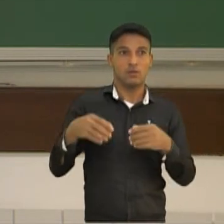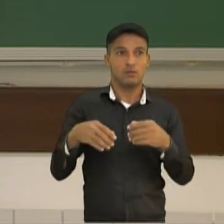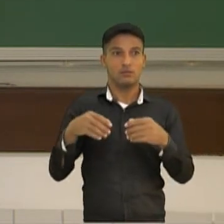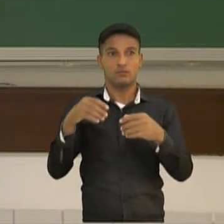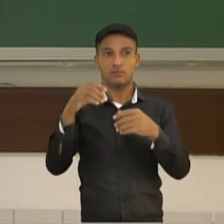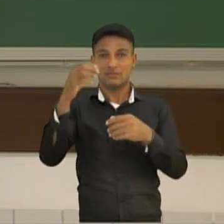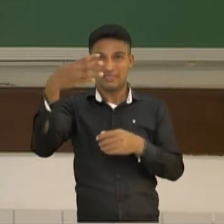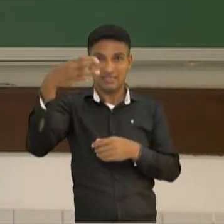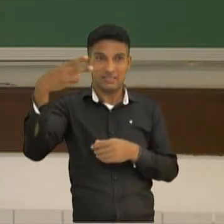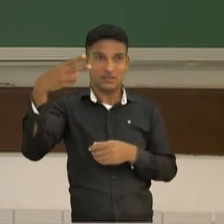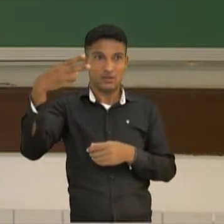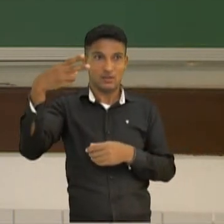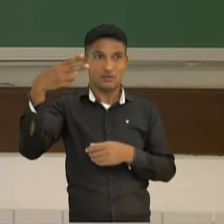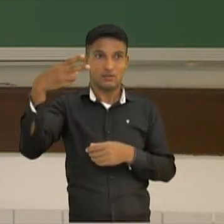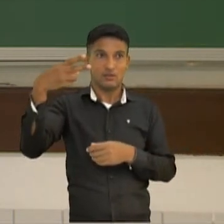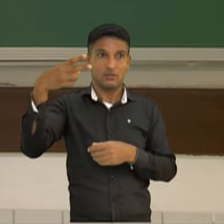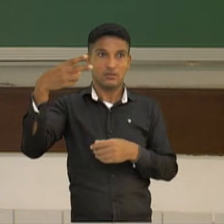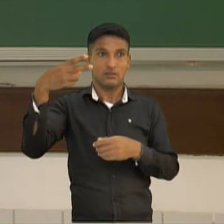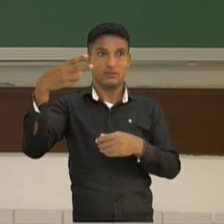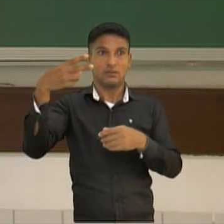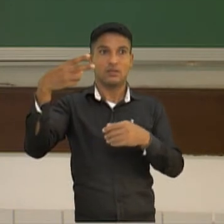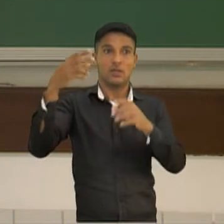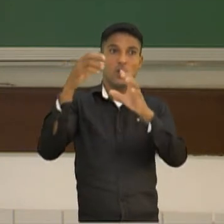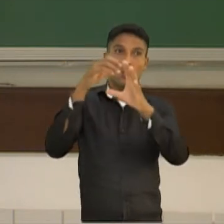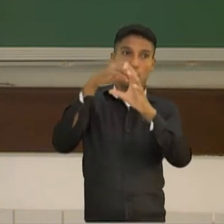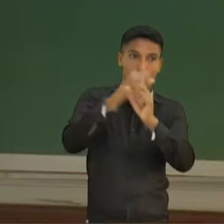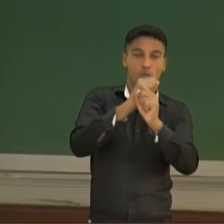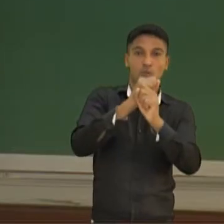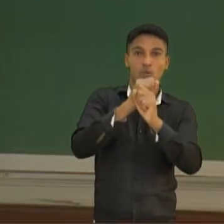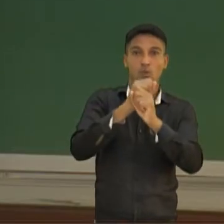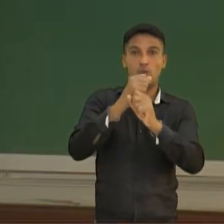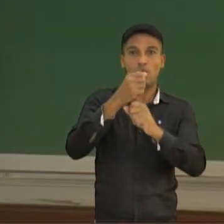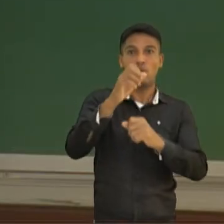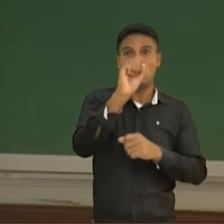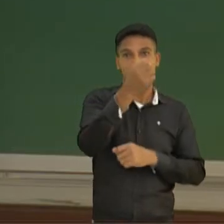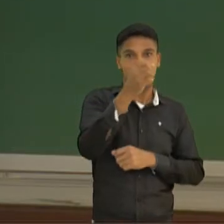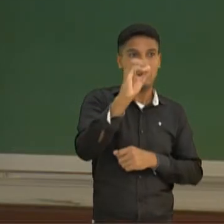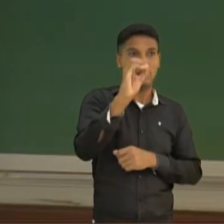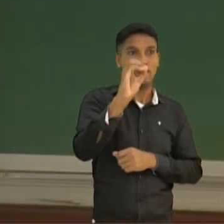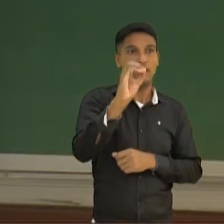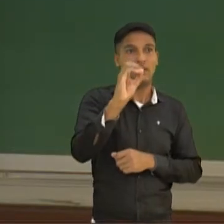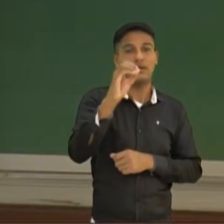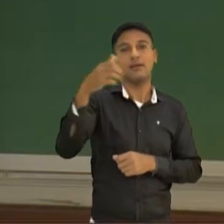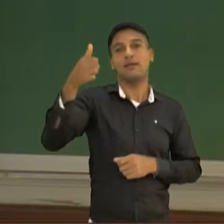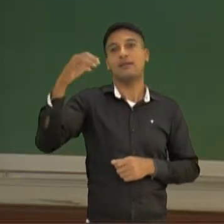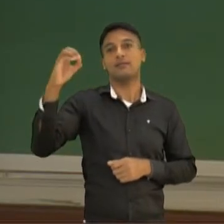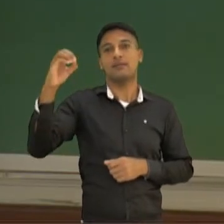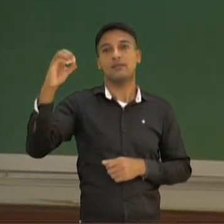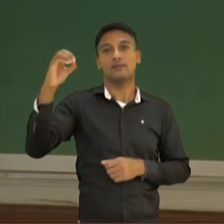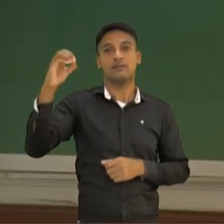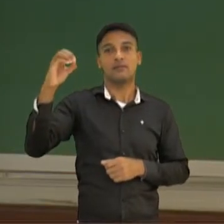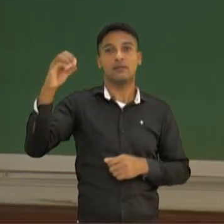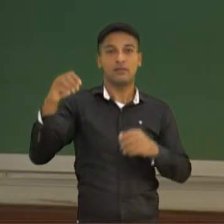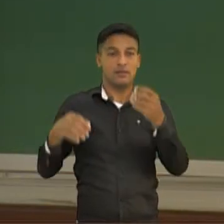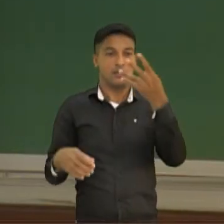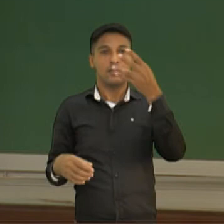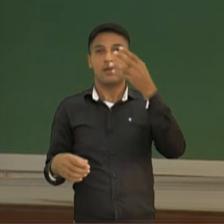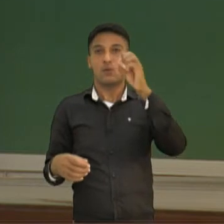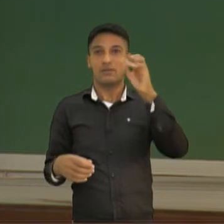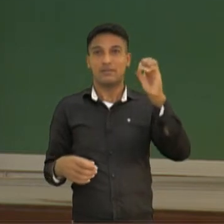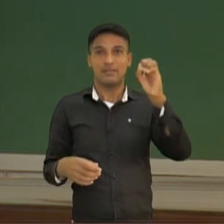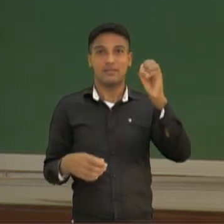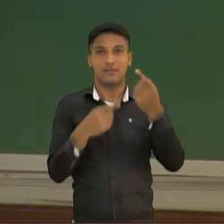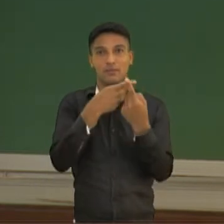o 80, porque daí vira 100. 100 com mais 400, 500. Ficou, então, 512,